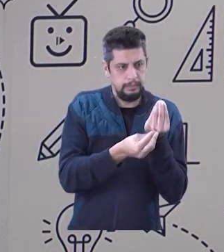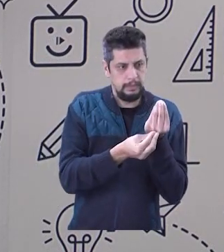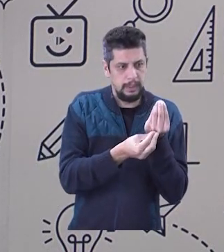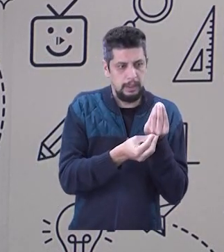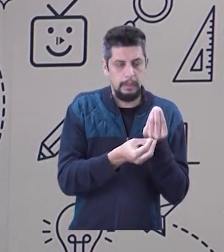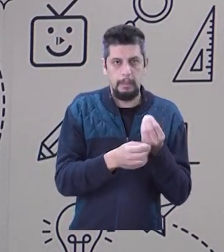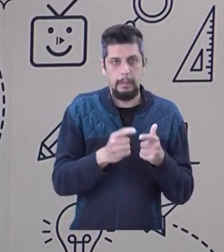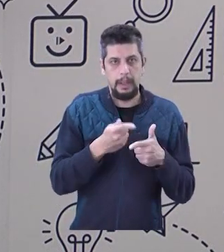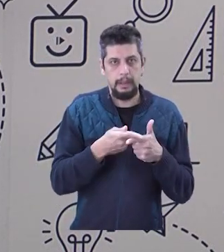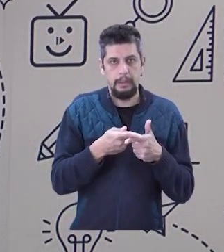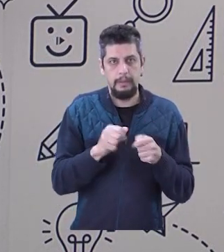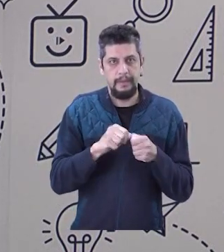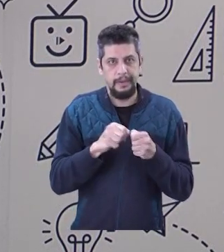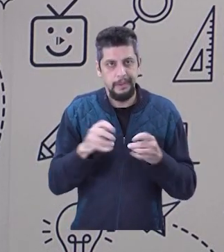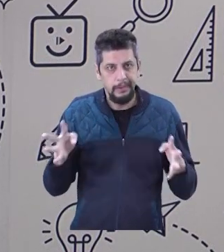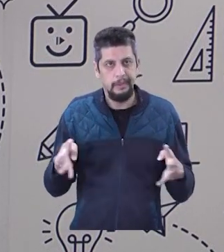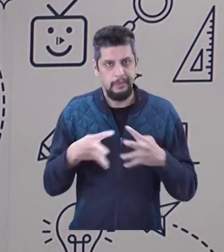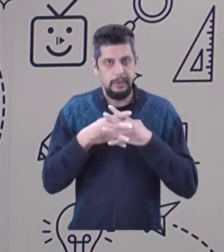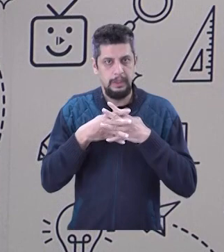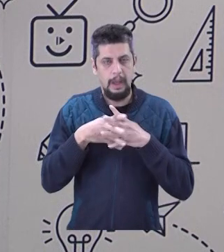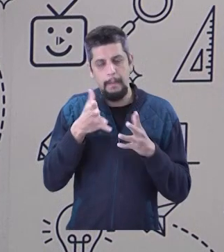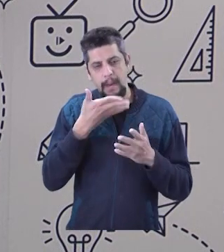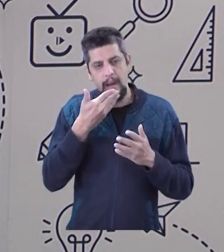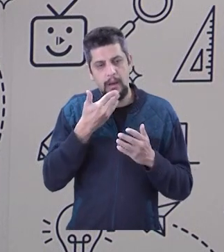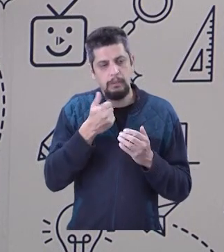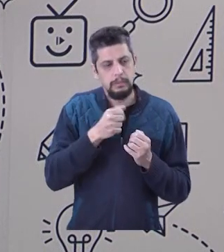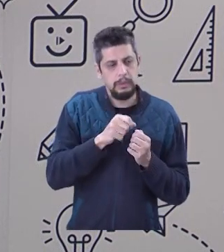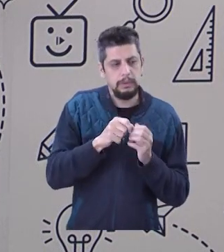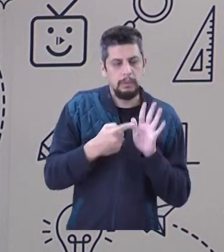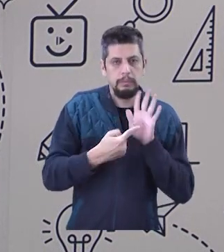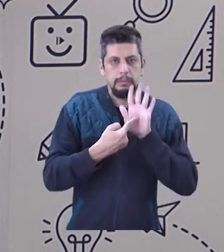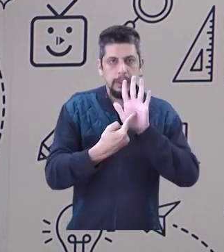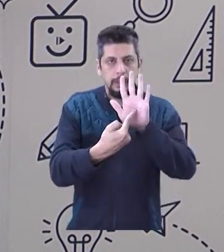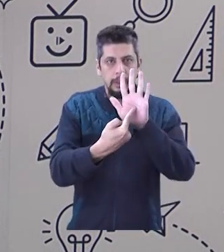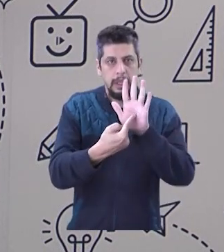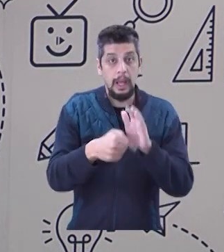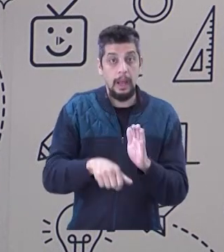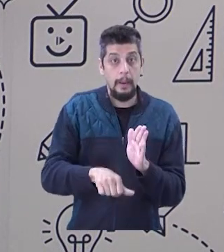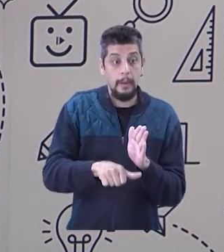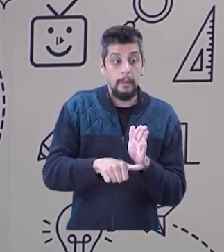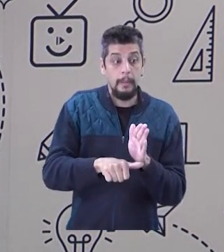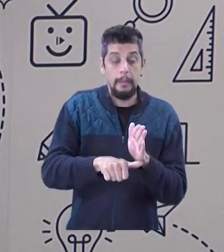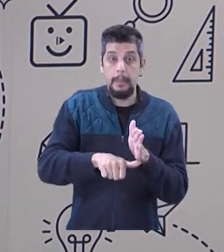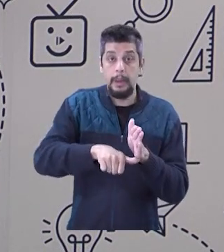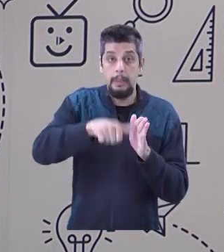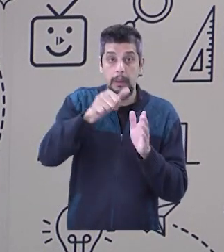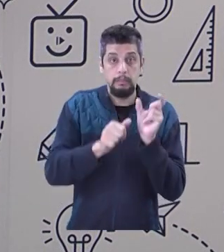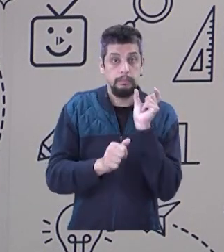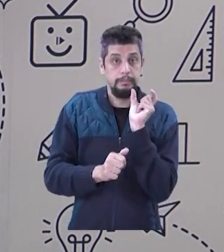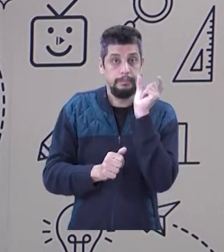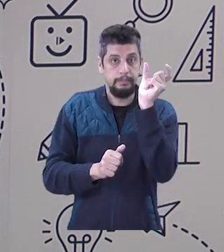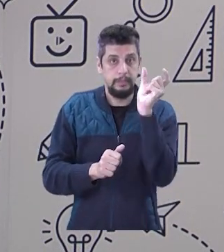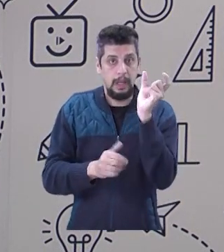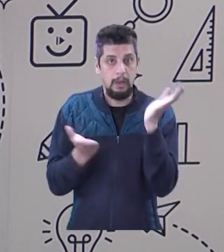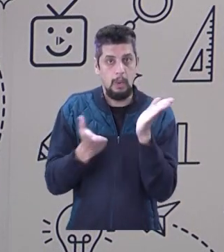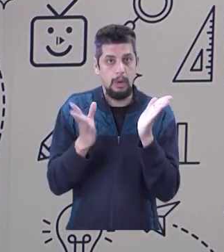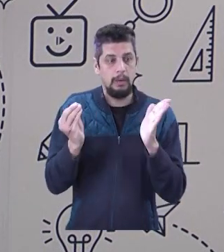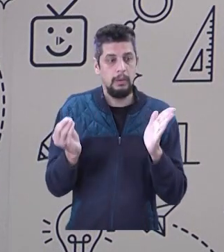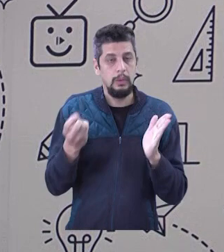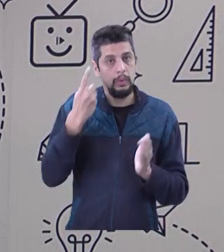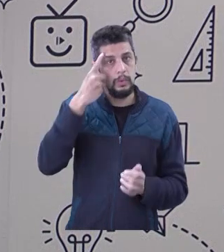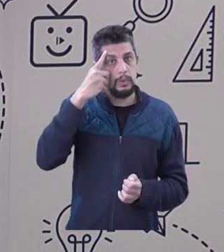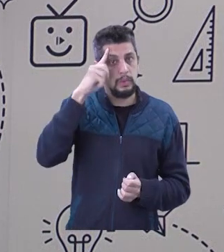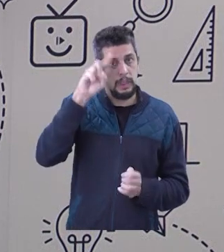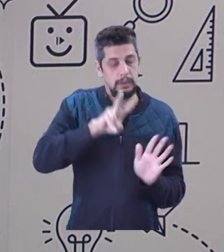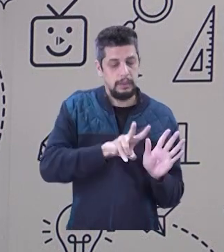Vou deixar dobradinho pra gente não confundir. Isso mesmo. Tá? E lá no primeiro quadradinho, agora,